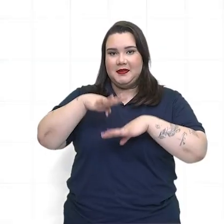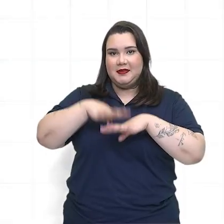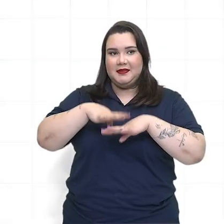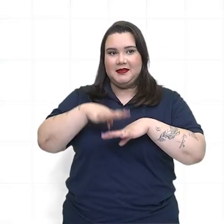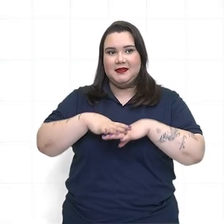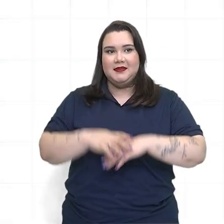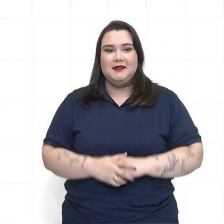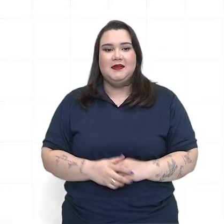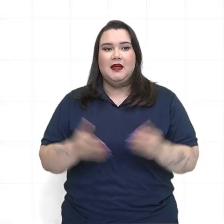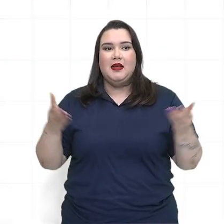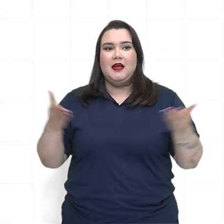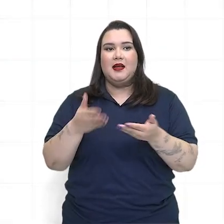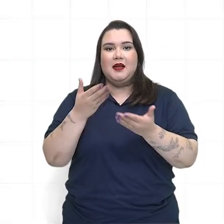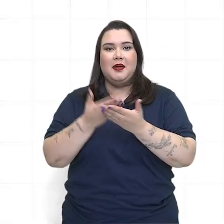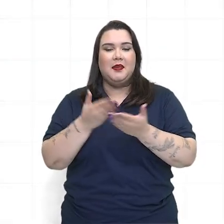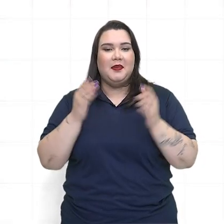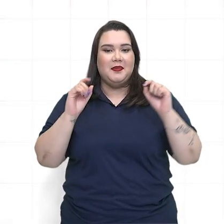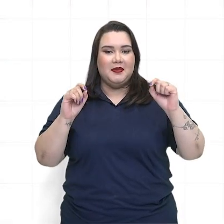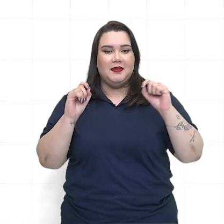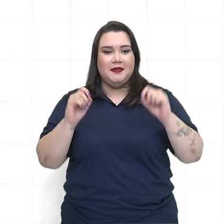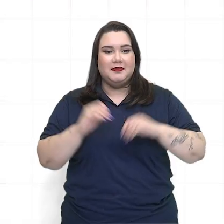que temos para hoje.